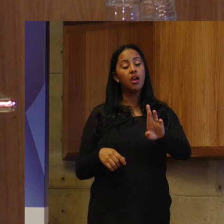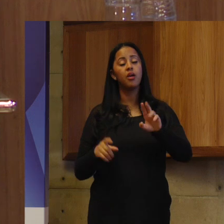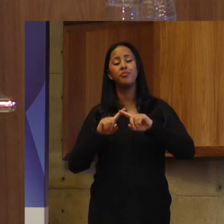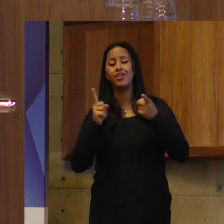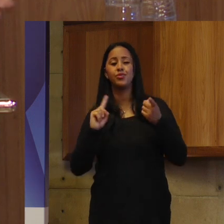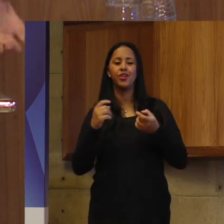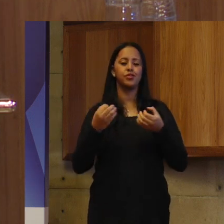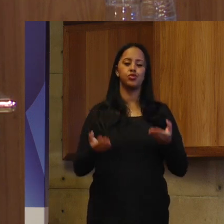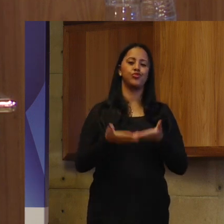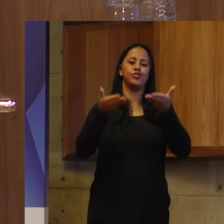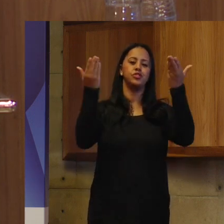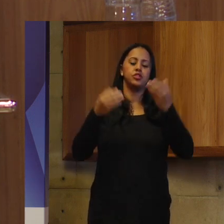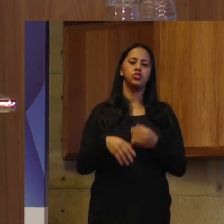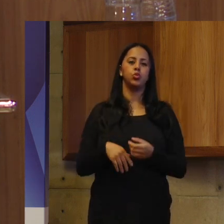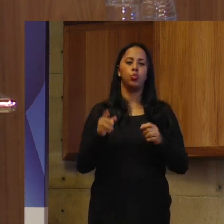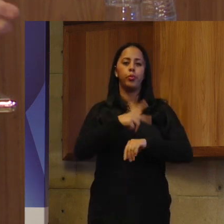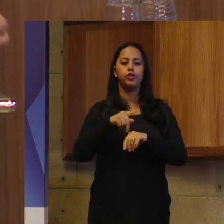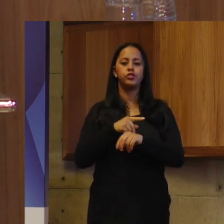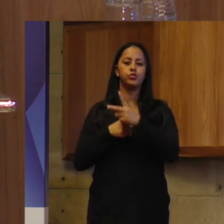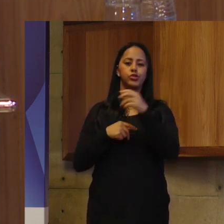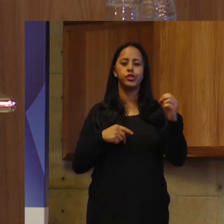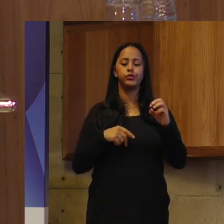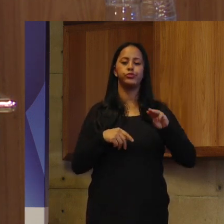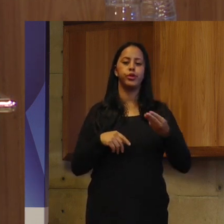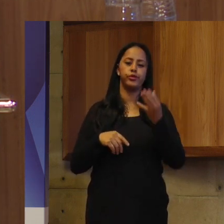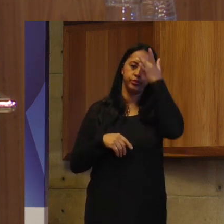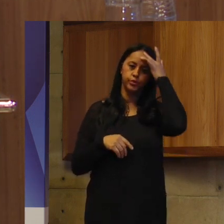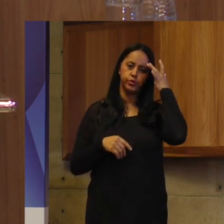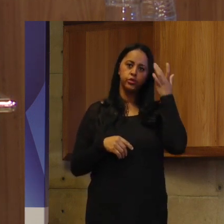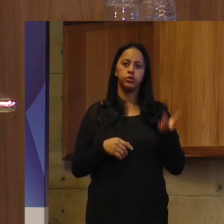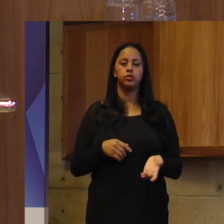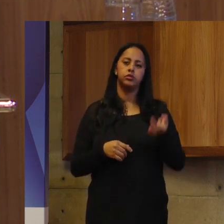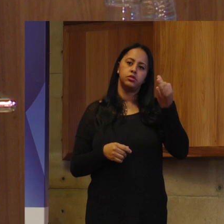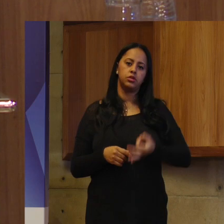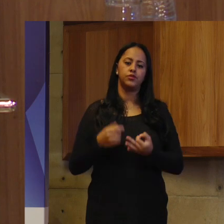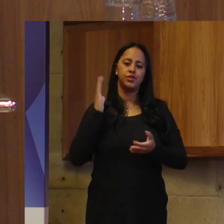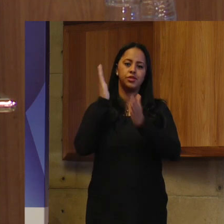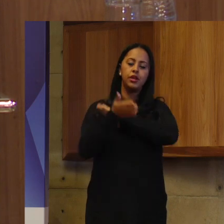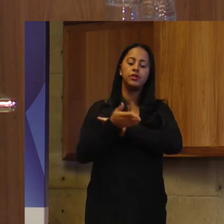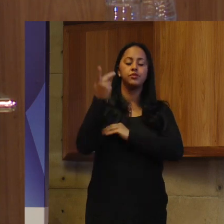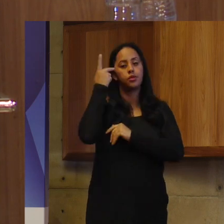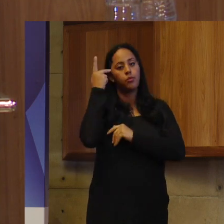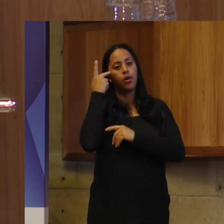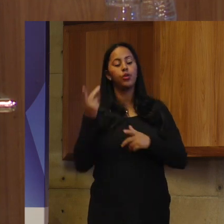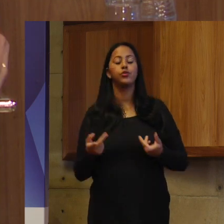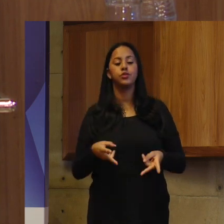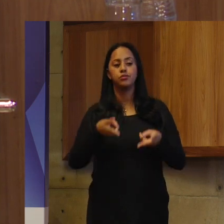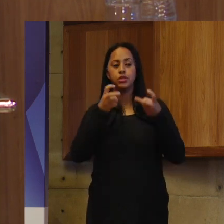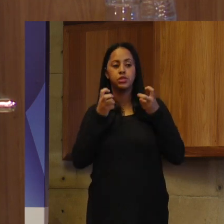não é suficiente para um país de 200 milhões de pessoas, e certamente, quando você sai do estado de São Paulo, você vê